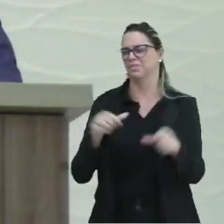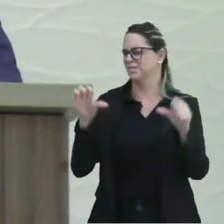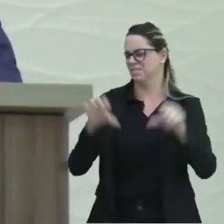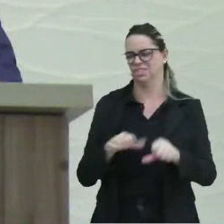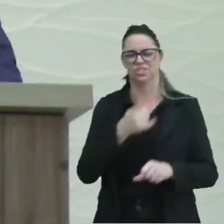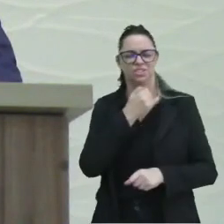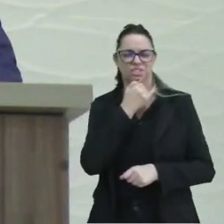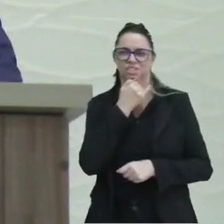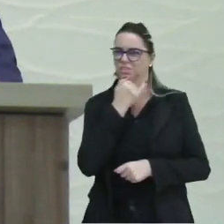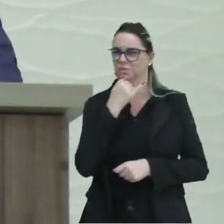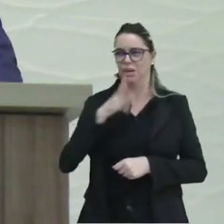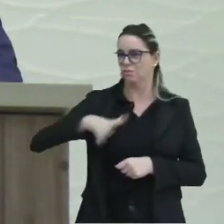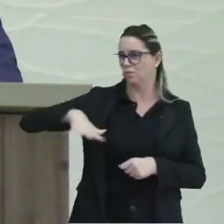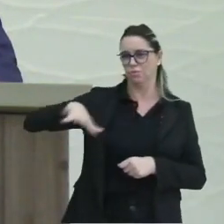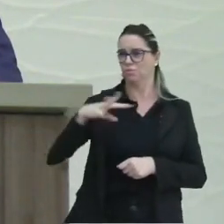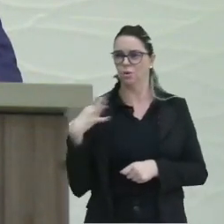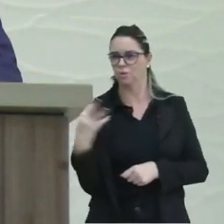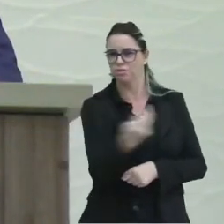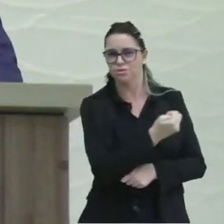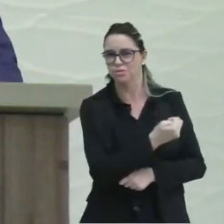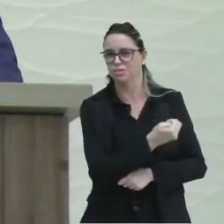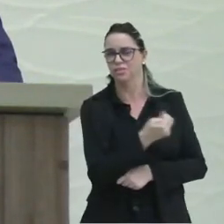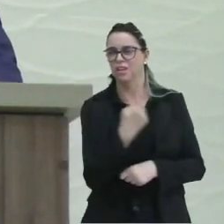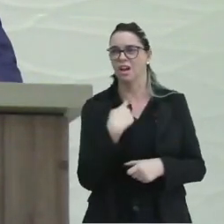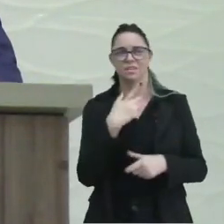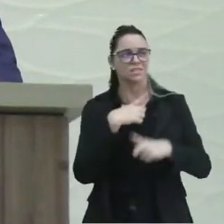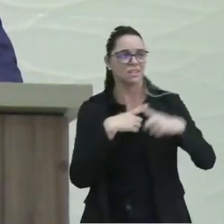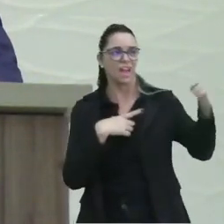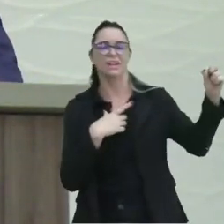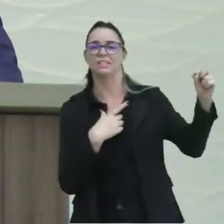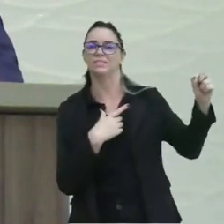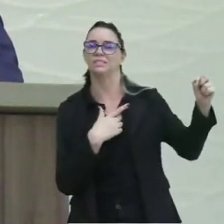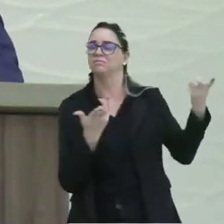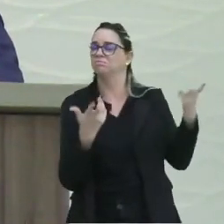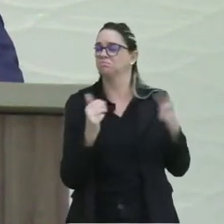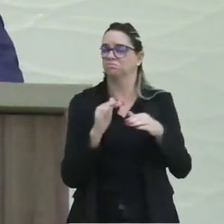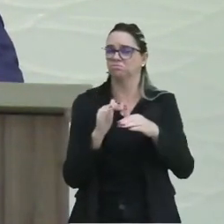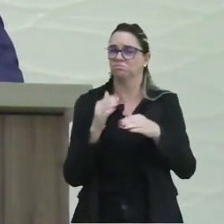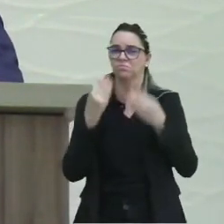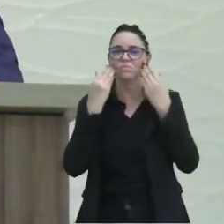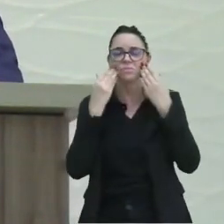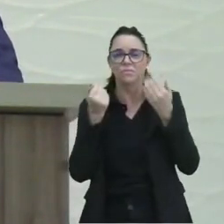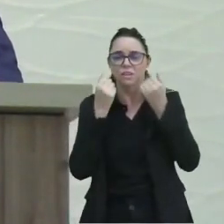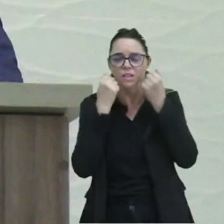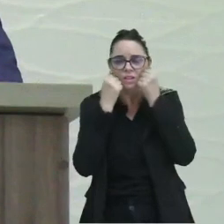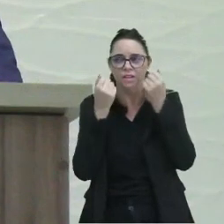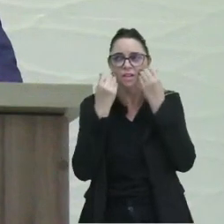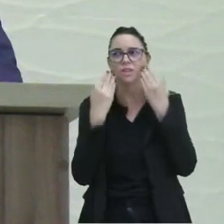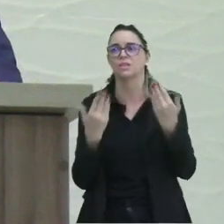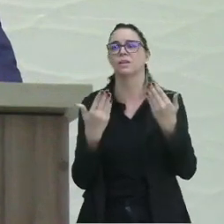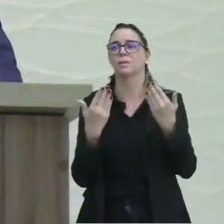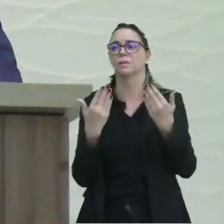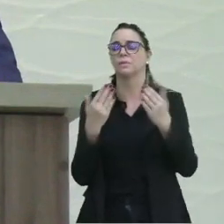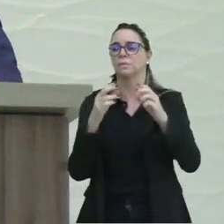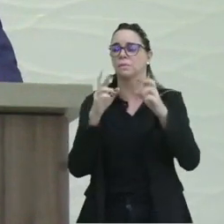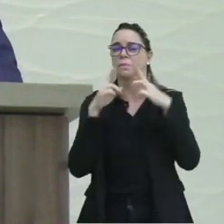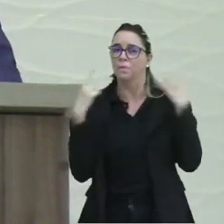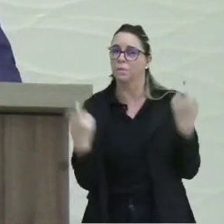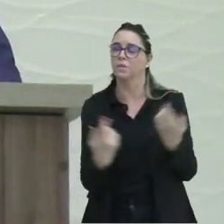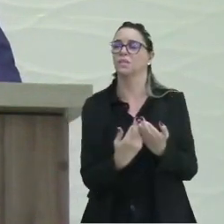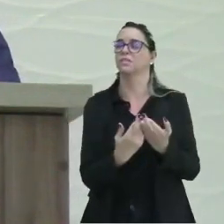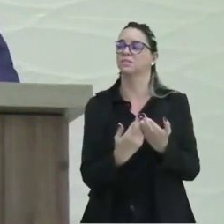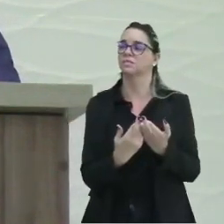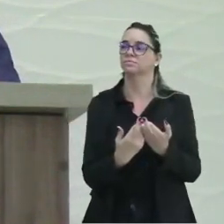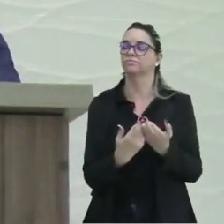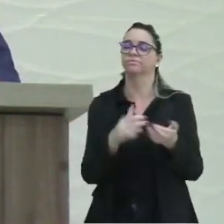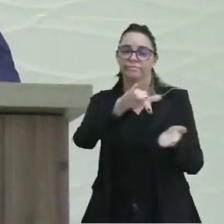E eu não vi sair da audiência pública nenhuma vantagem, nenhuma negociação. A negociação foi feita posteriormente na